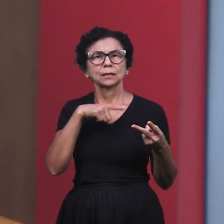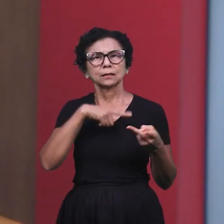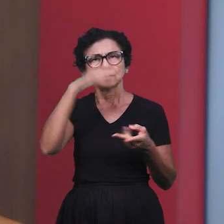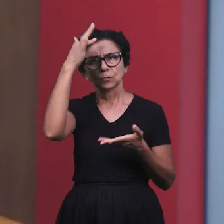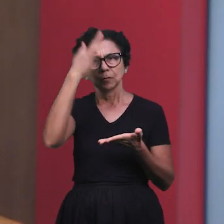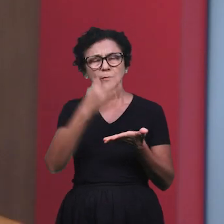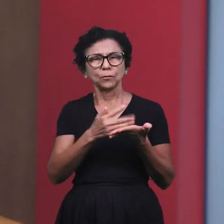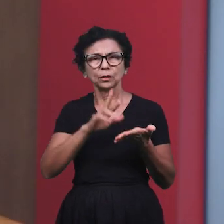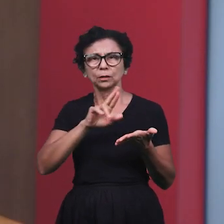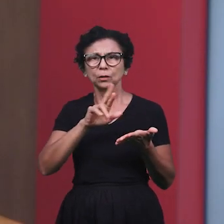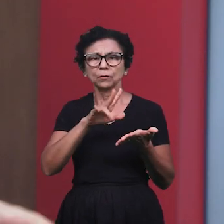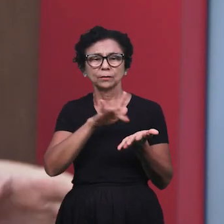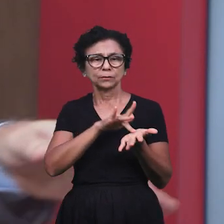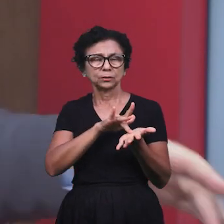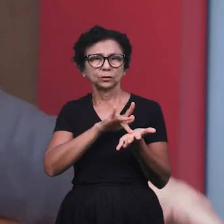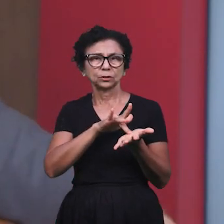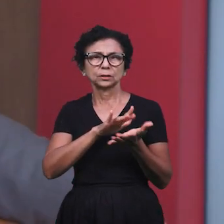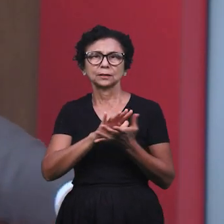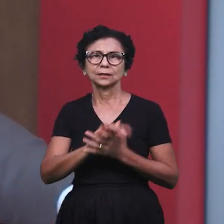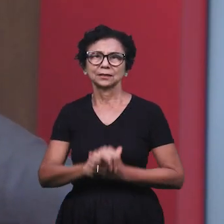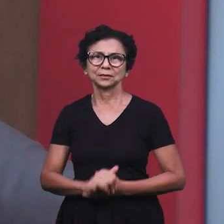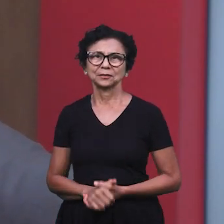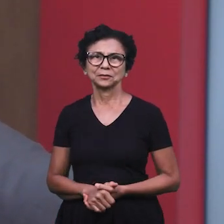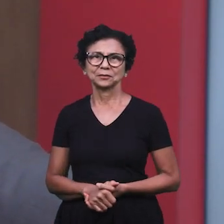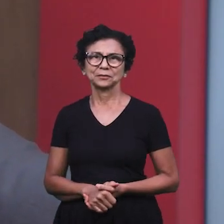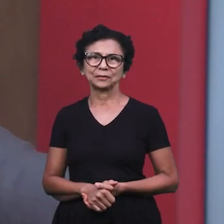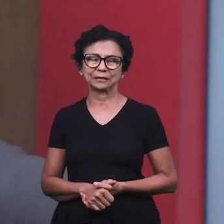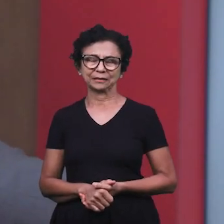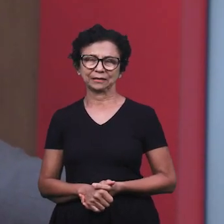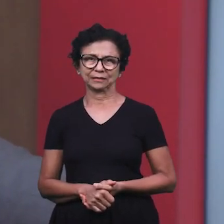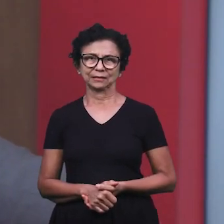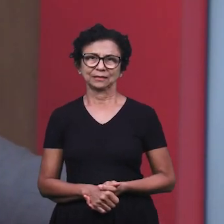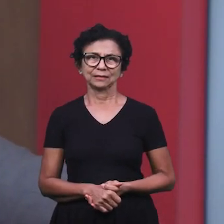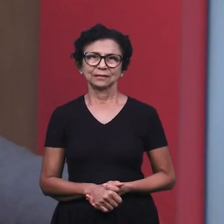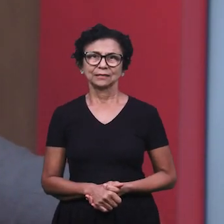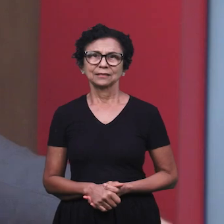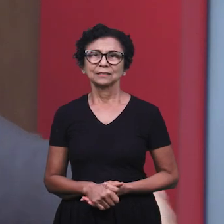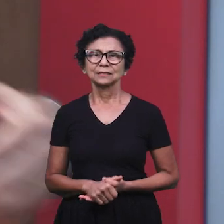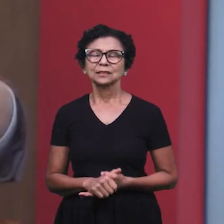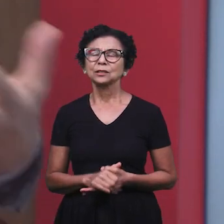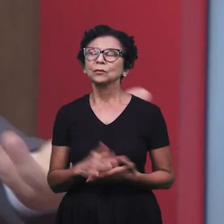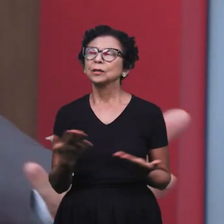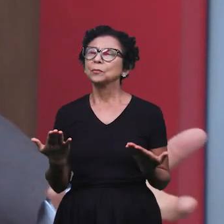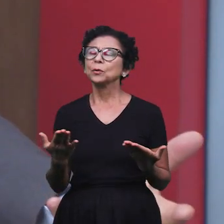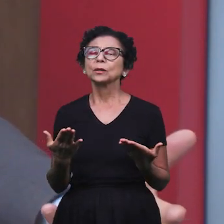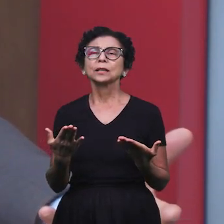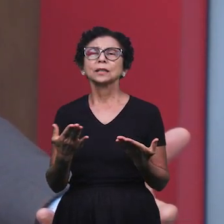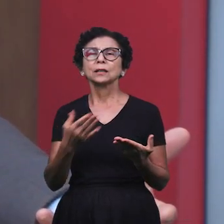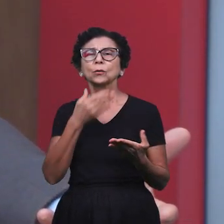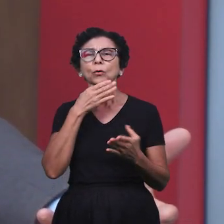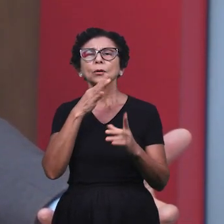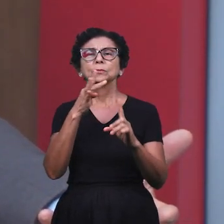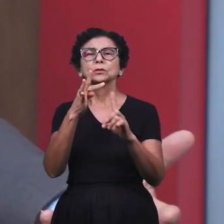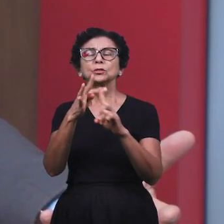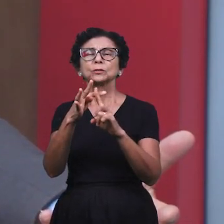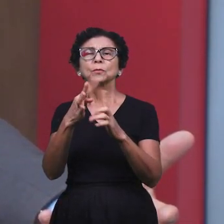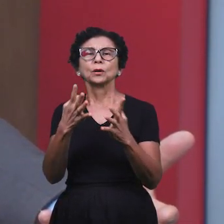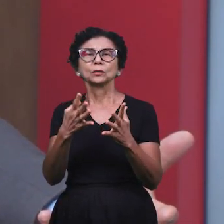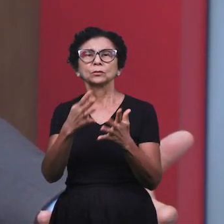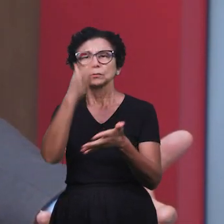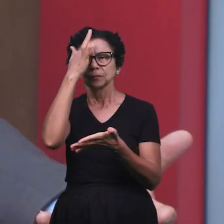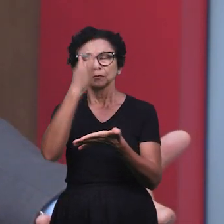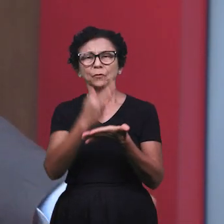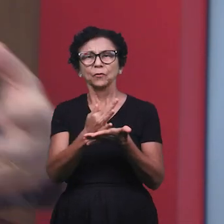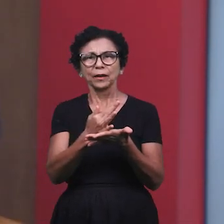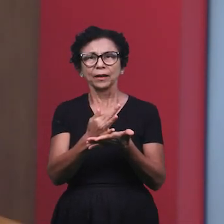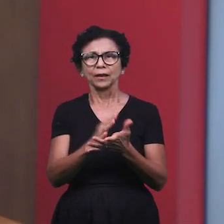que essa fé também houve em Timóteo? Porque ela foi transmitida. Com certeza ela foi